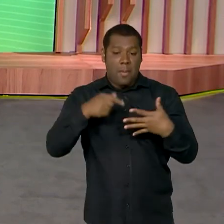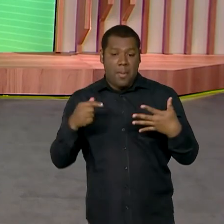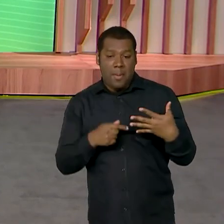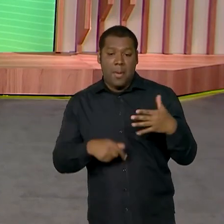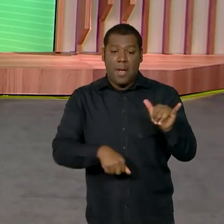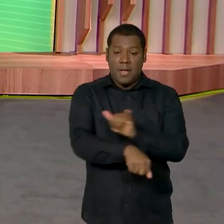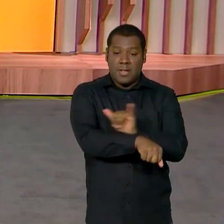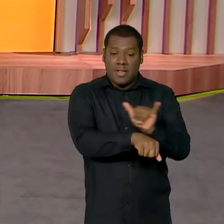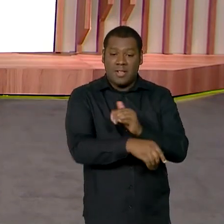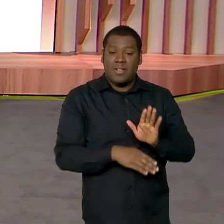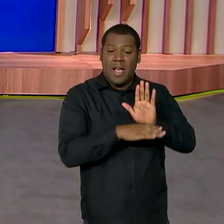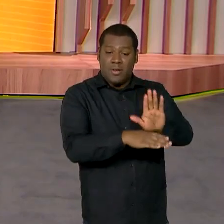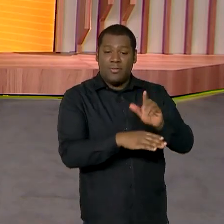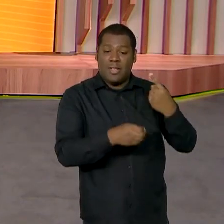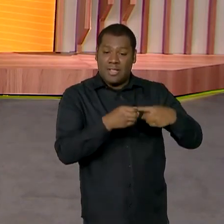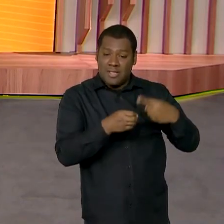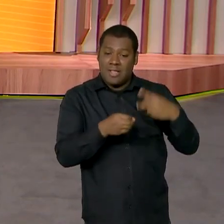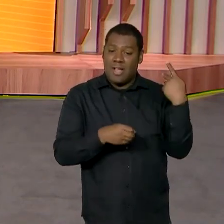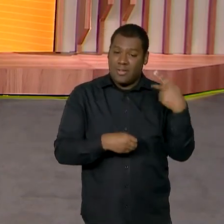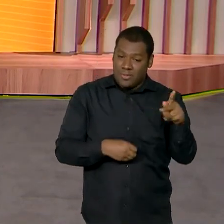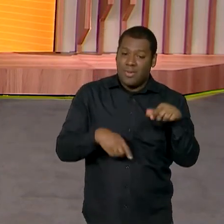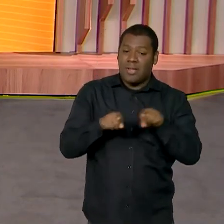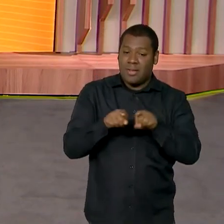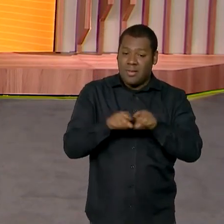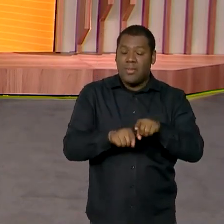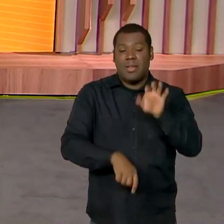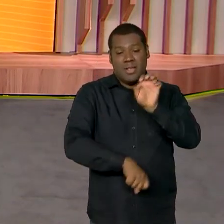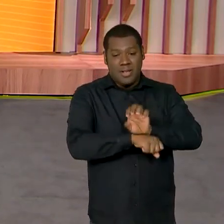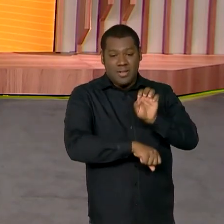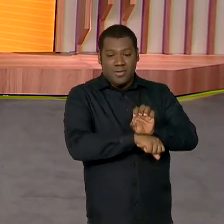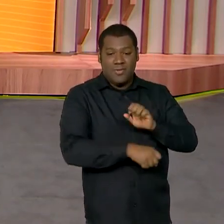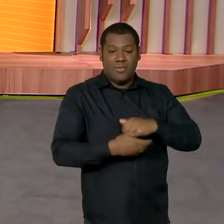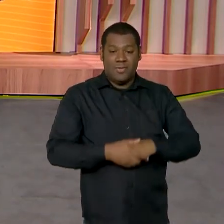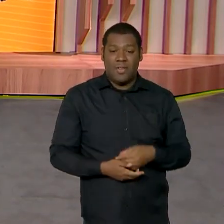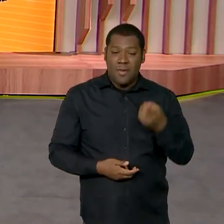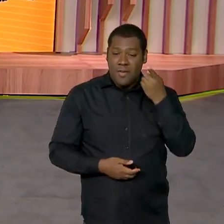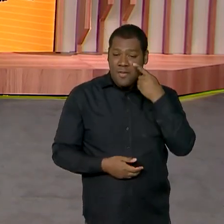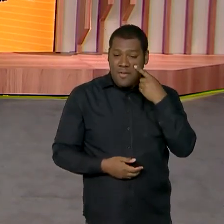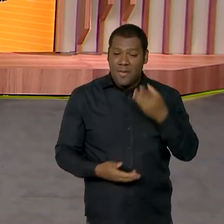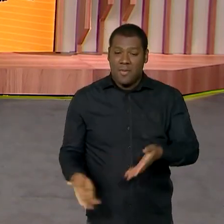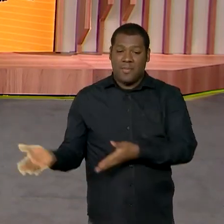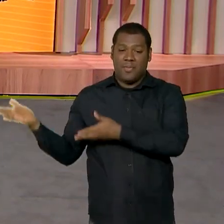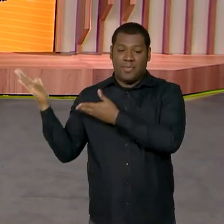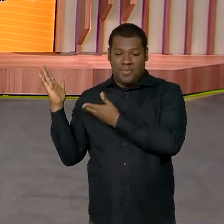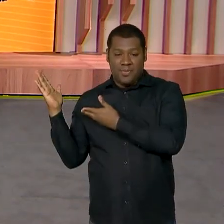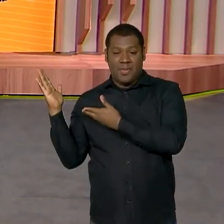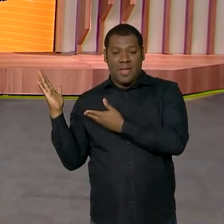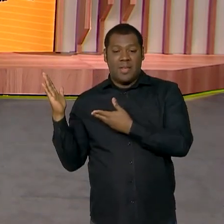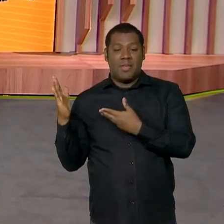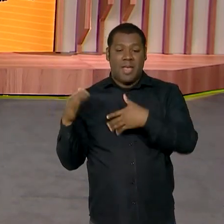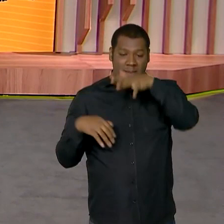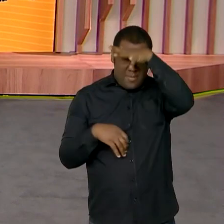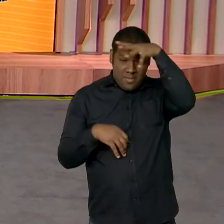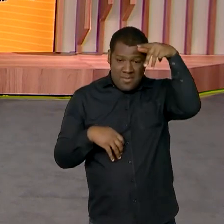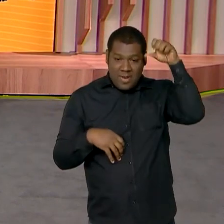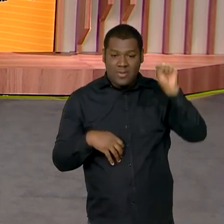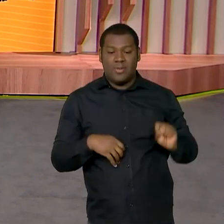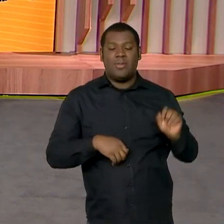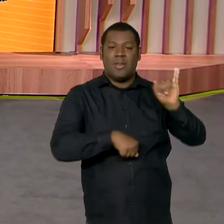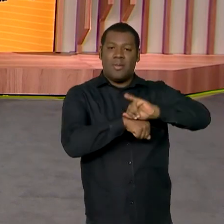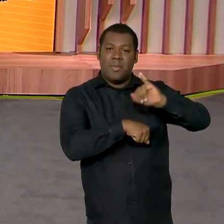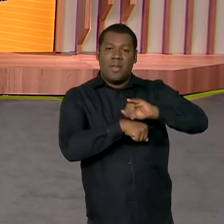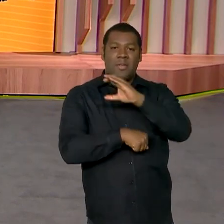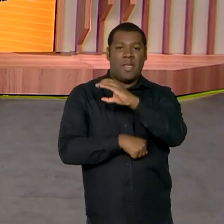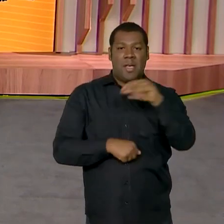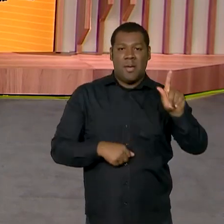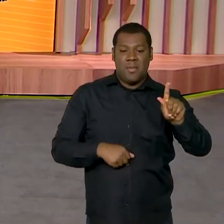no seu estado. Então, vamos olhar aqui algumas das ações que já chegaram lá em Campo Grande, esta cidade aqui no Mato Grosso